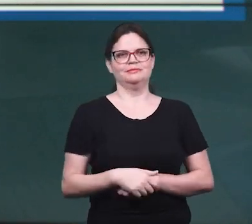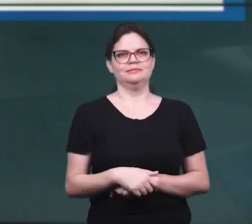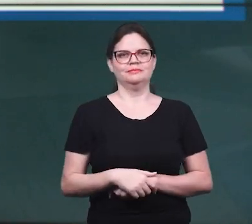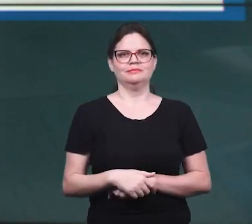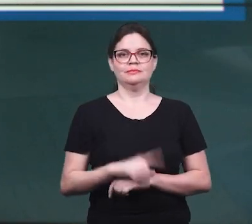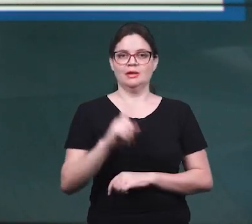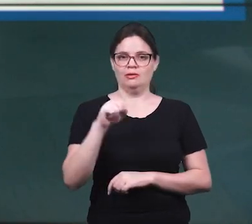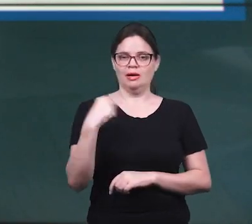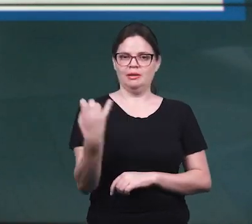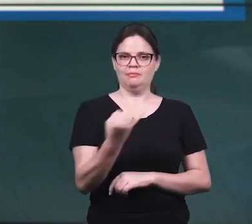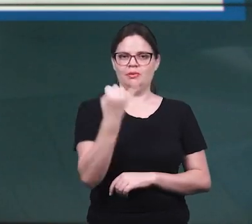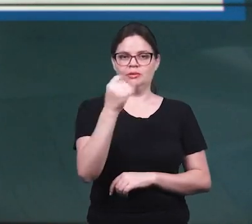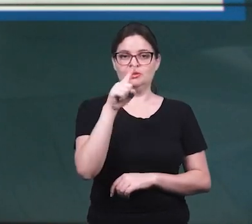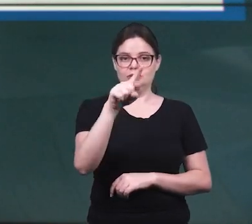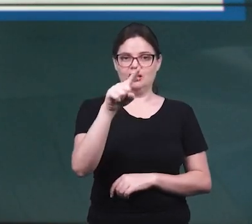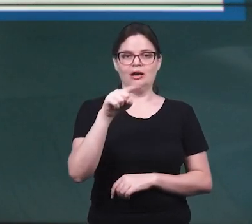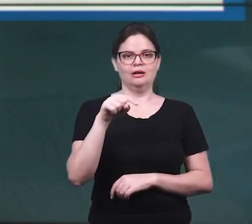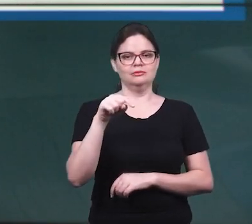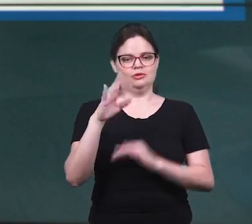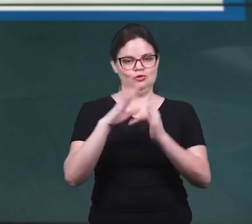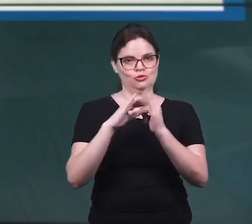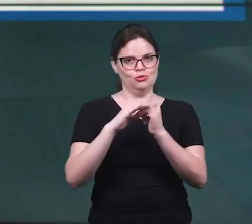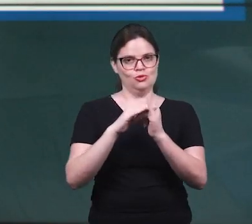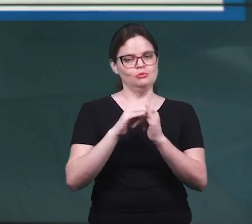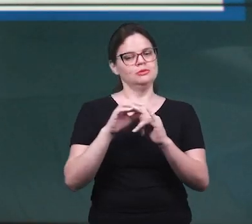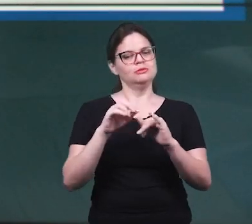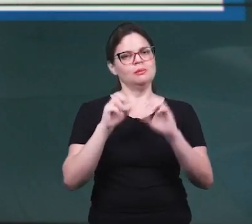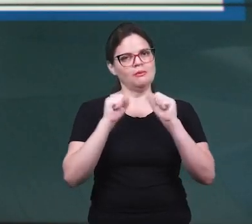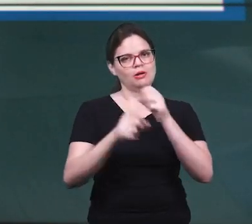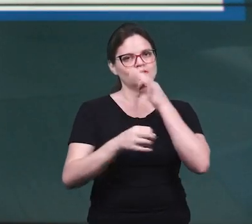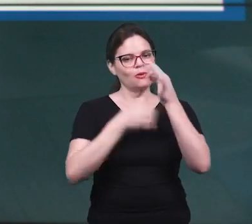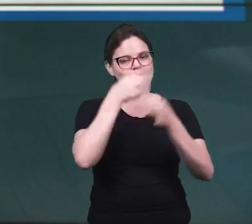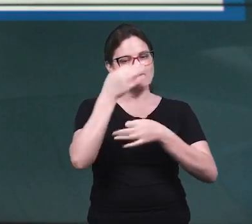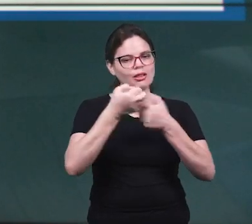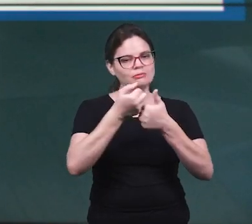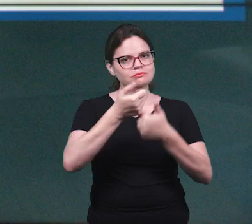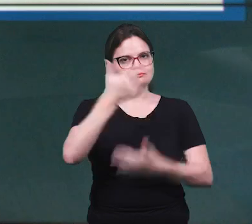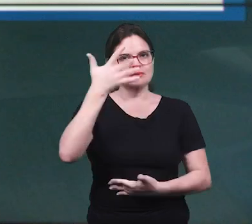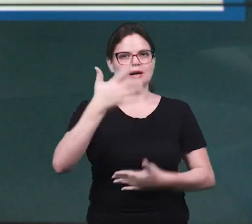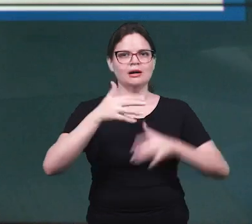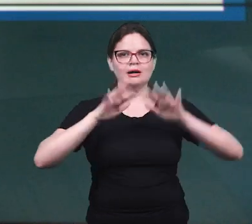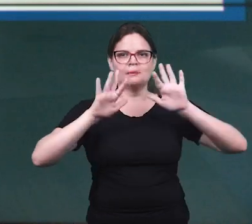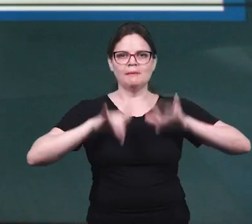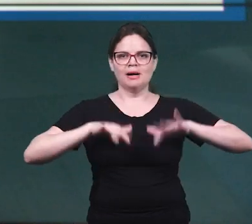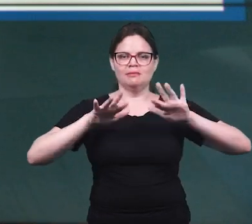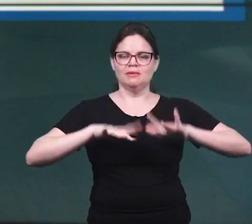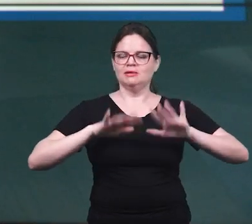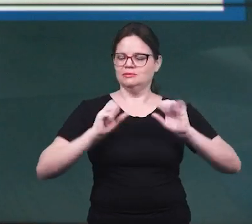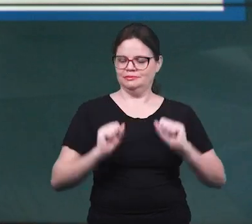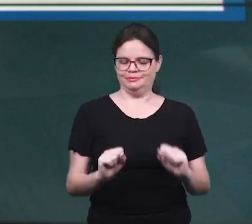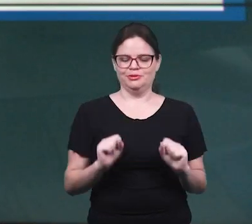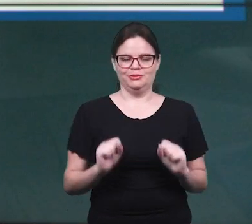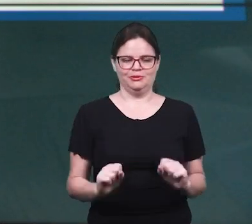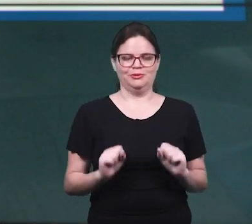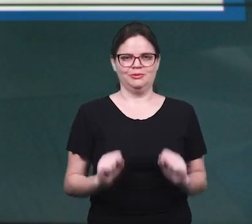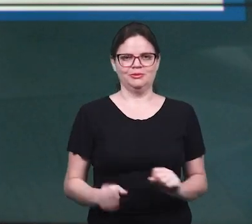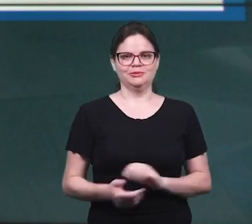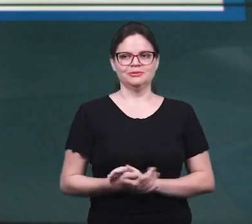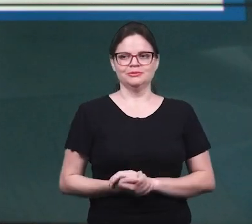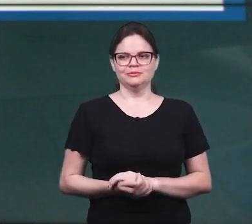Então é importante lá no YouTube você fazer o seu comentário